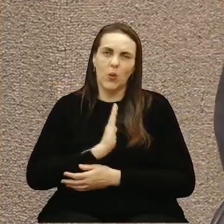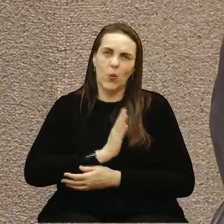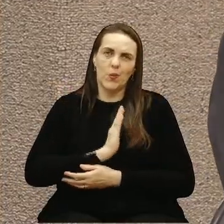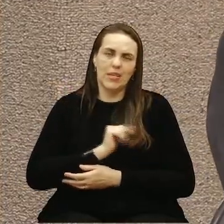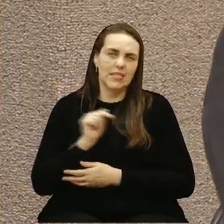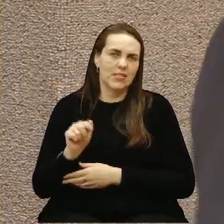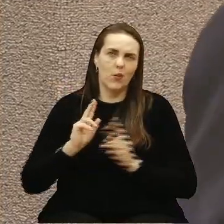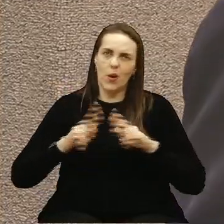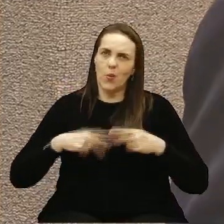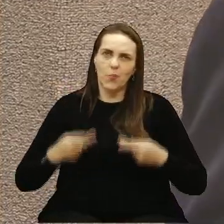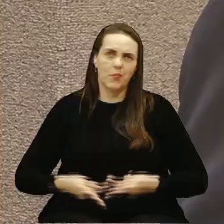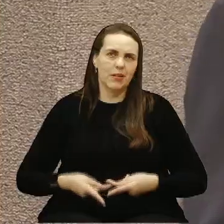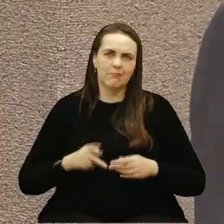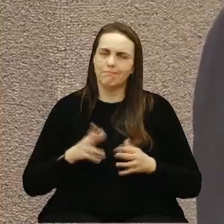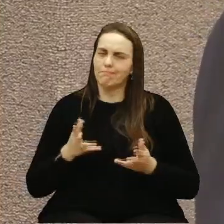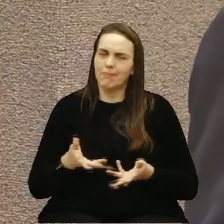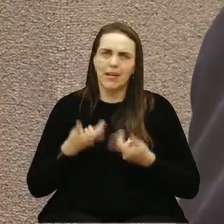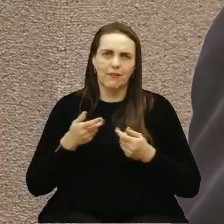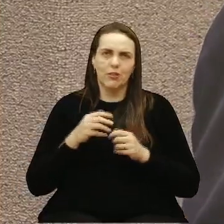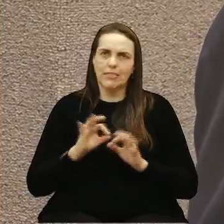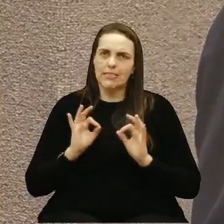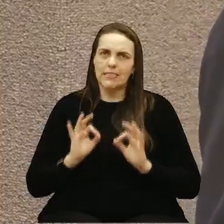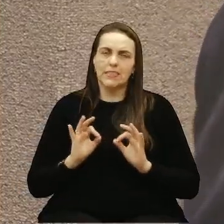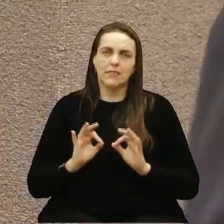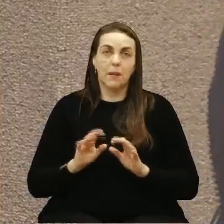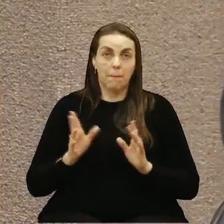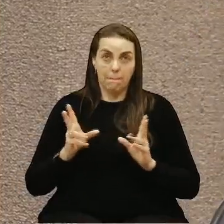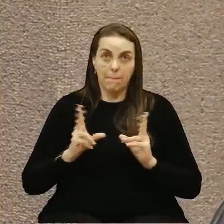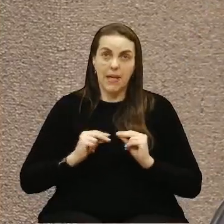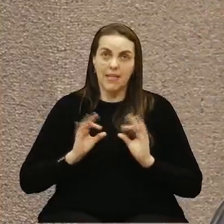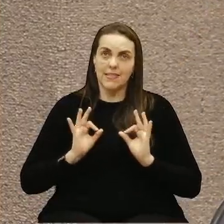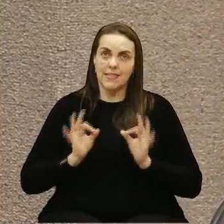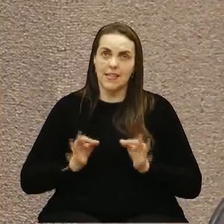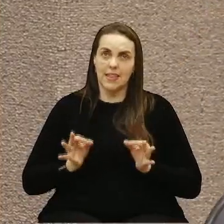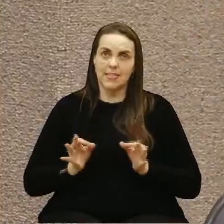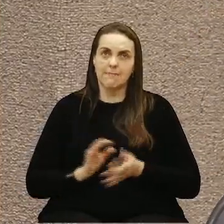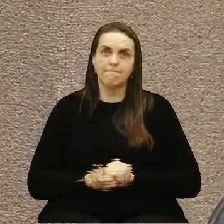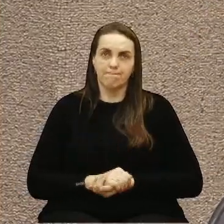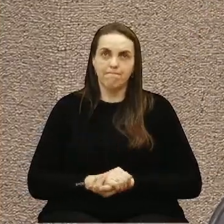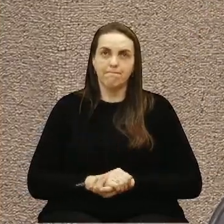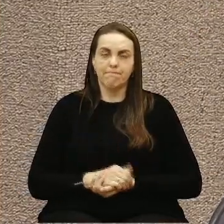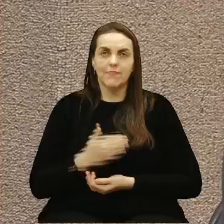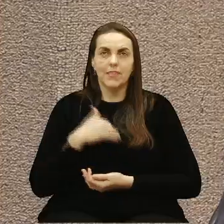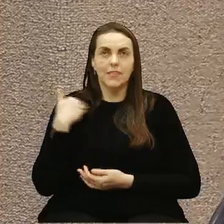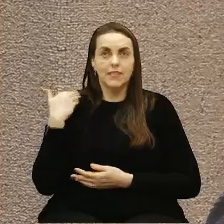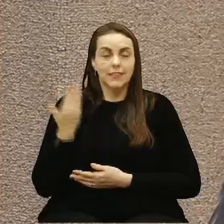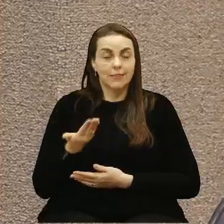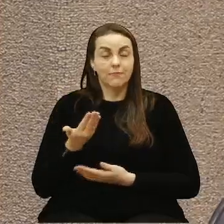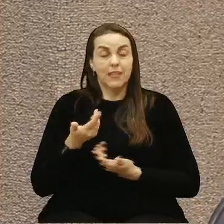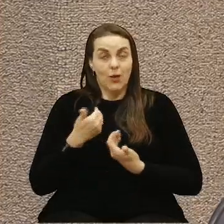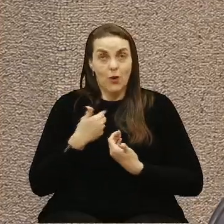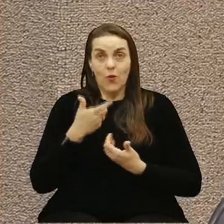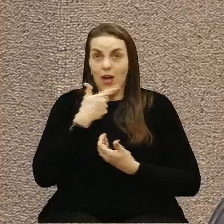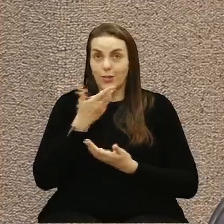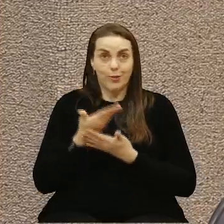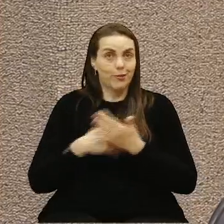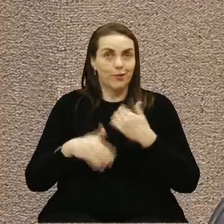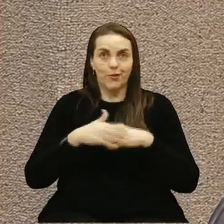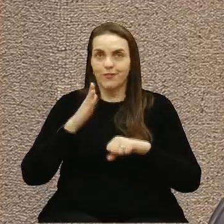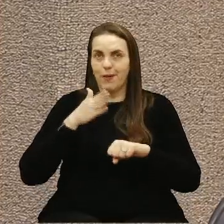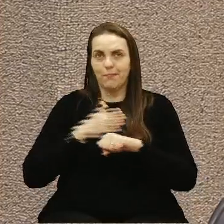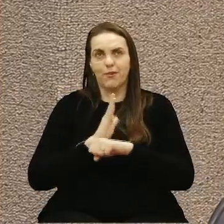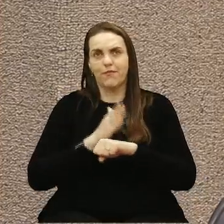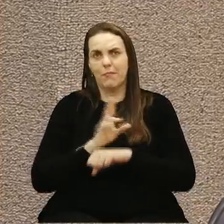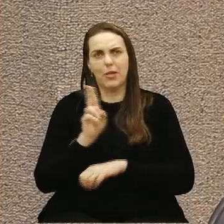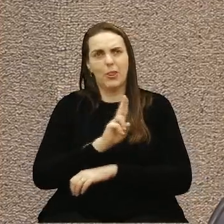ser humano incrível, merece com certeza. Então, eu acho que vai ser unanimidade, porque os